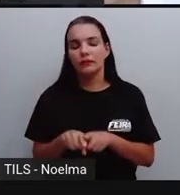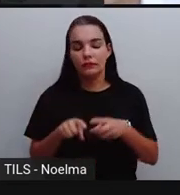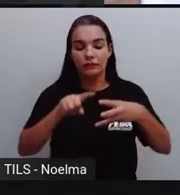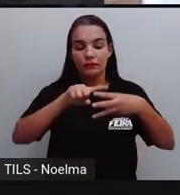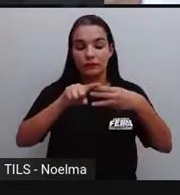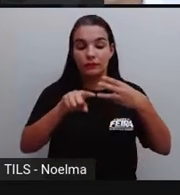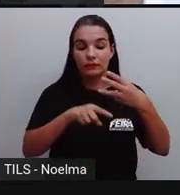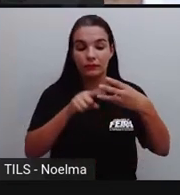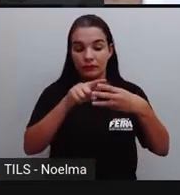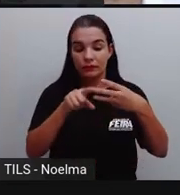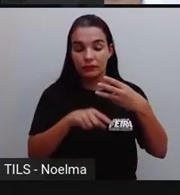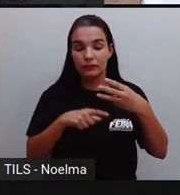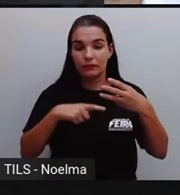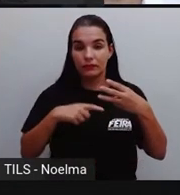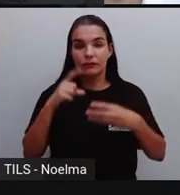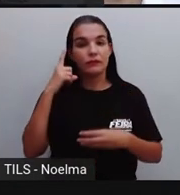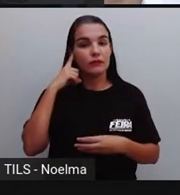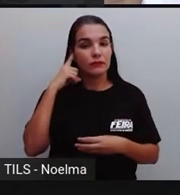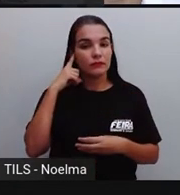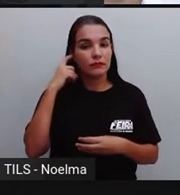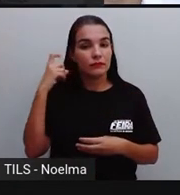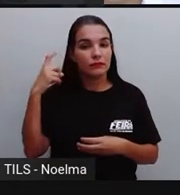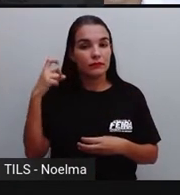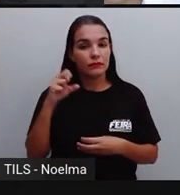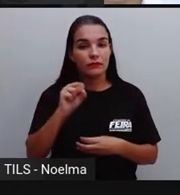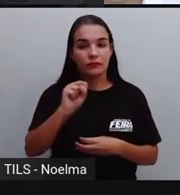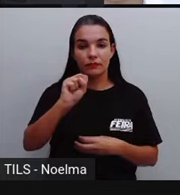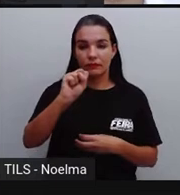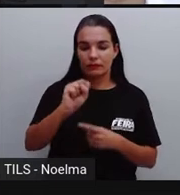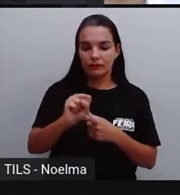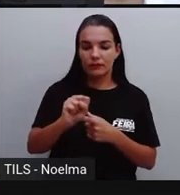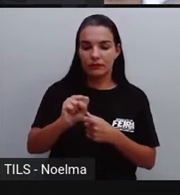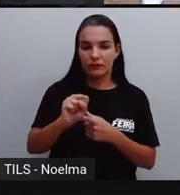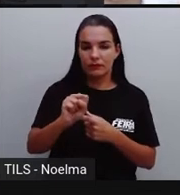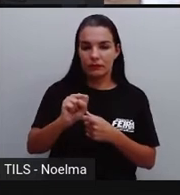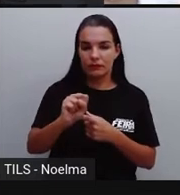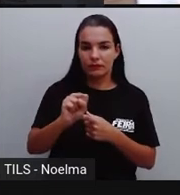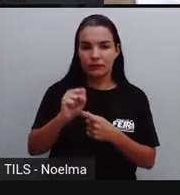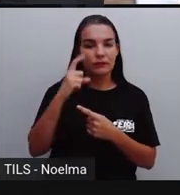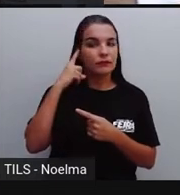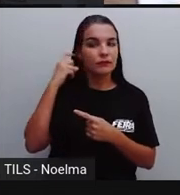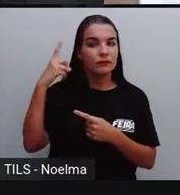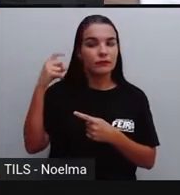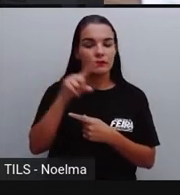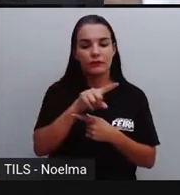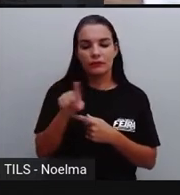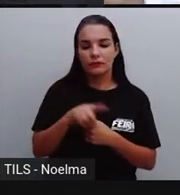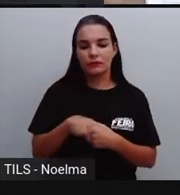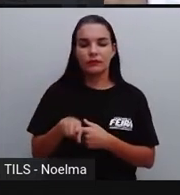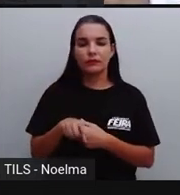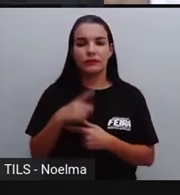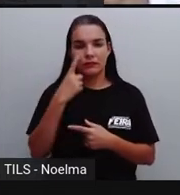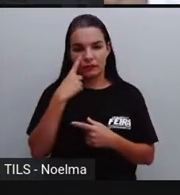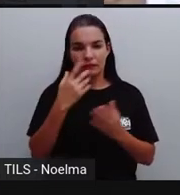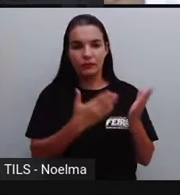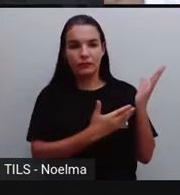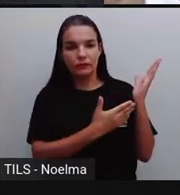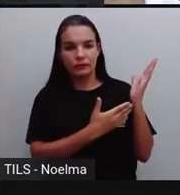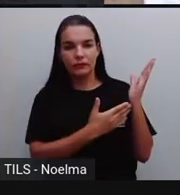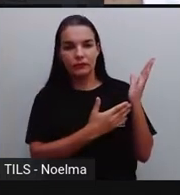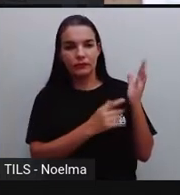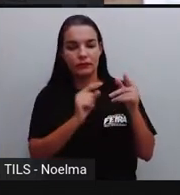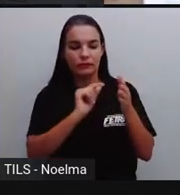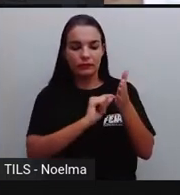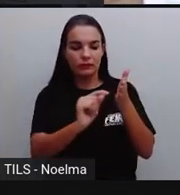Tem a letra si com som de z. Então, olha lá, a Pró marcou de vermelho as palavras aí daquele